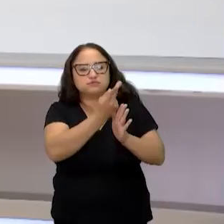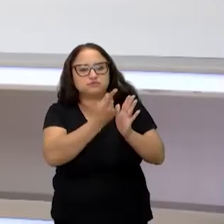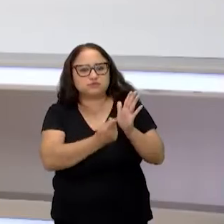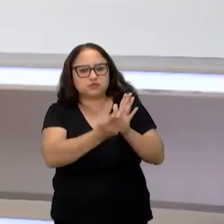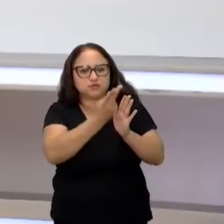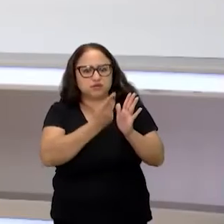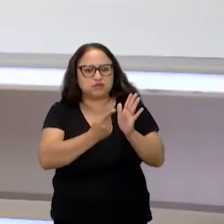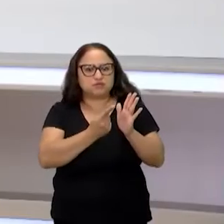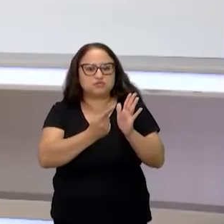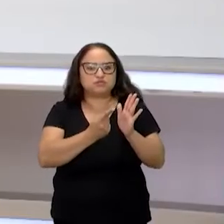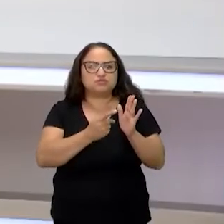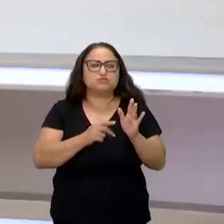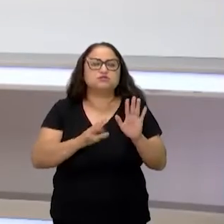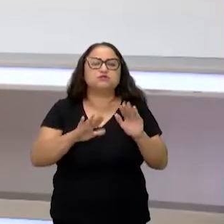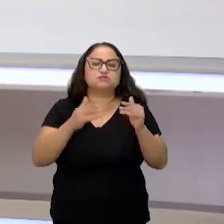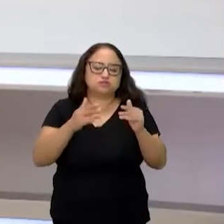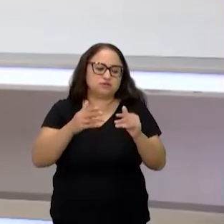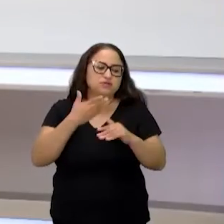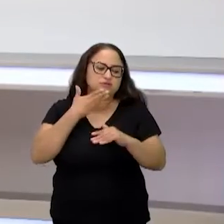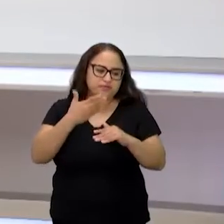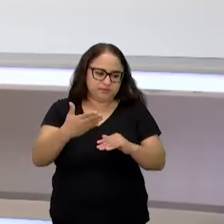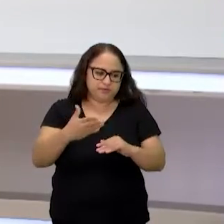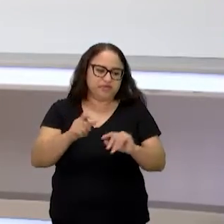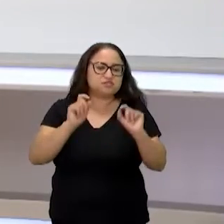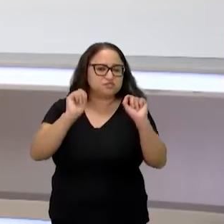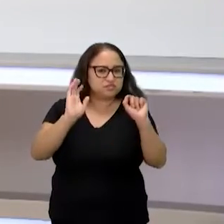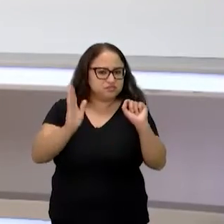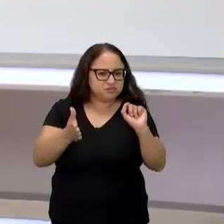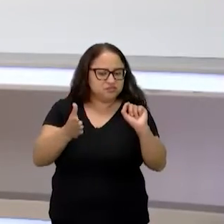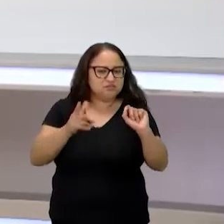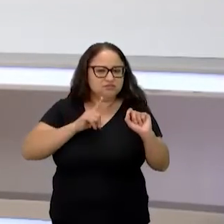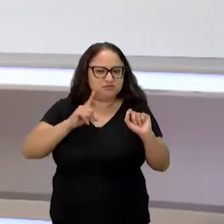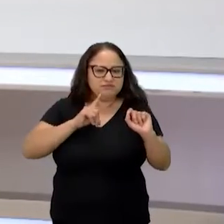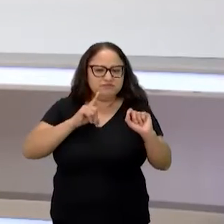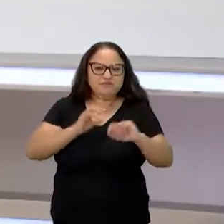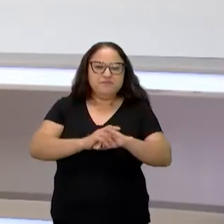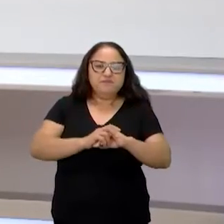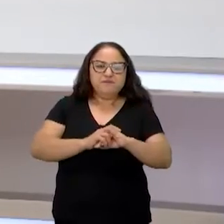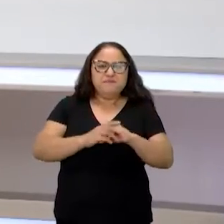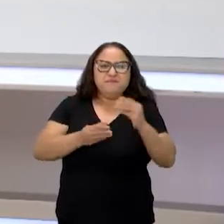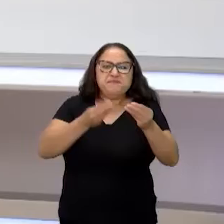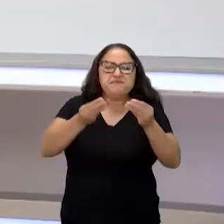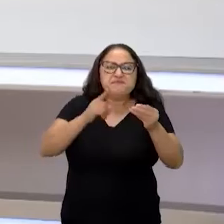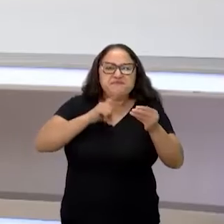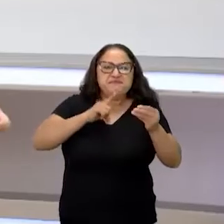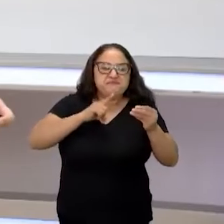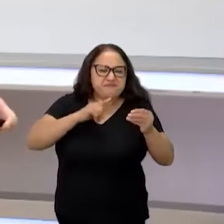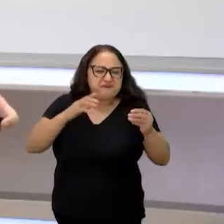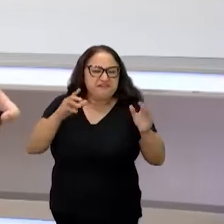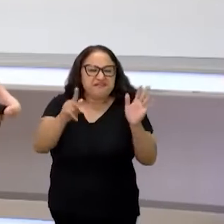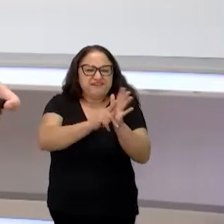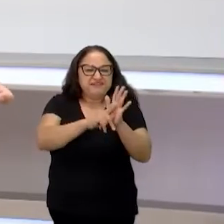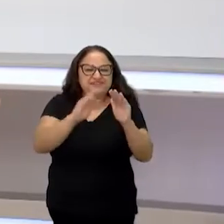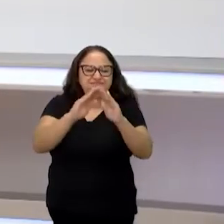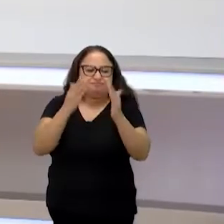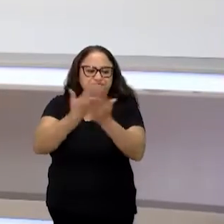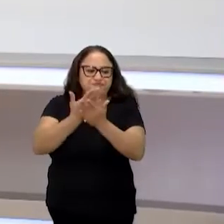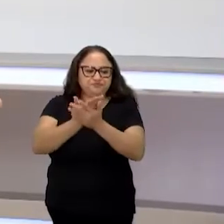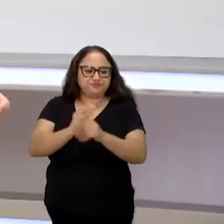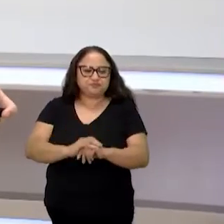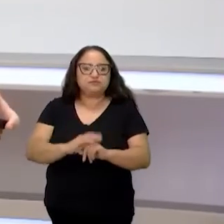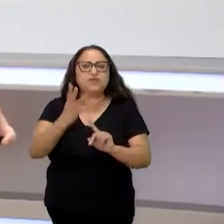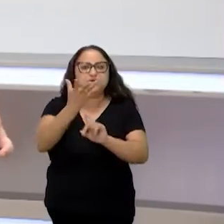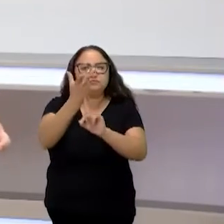de arte da escola de vocês, geralmente ele pede um diário de bordo quando vocês fazem algum projeto na unidade, não é isso? Então, o artista faz a mesma